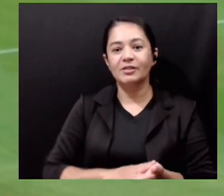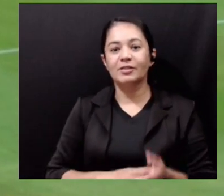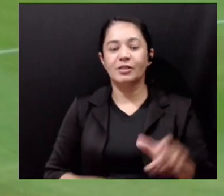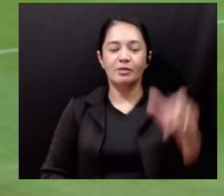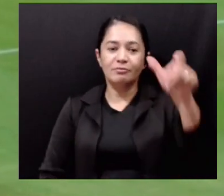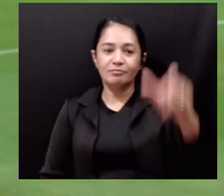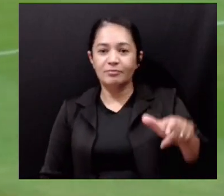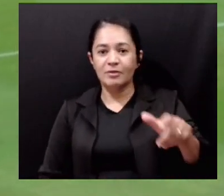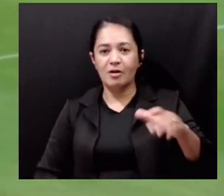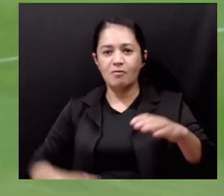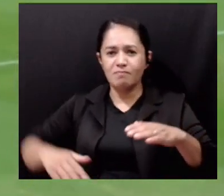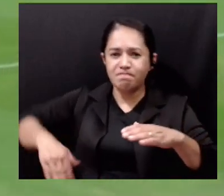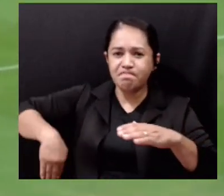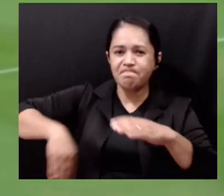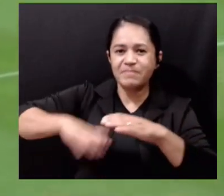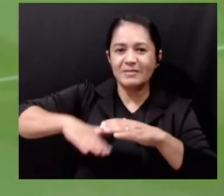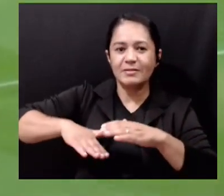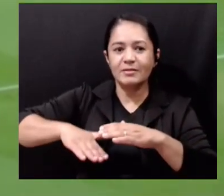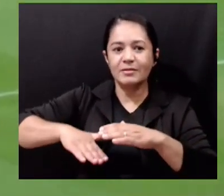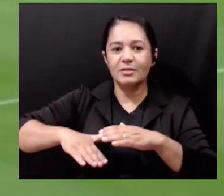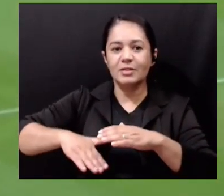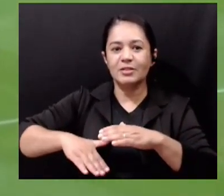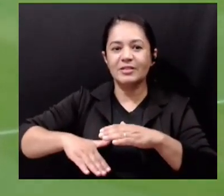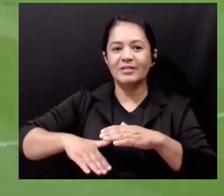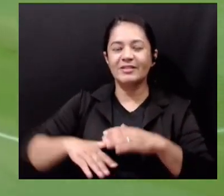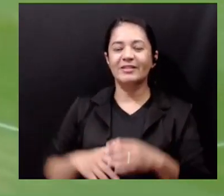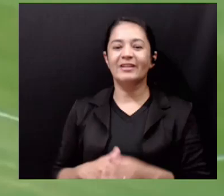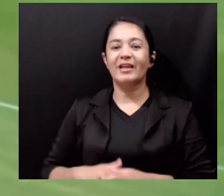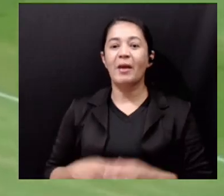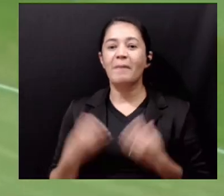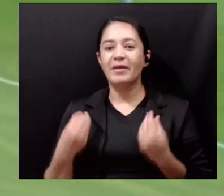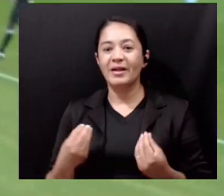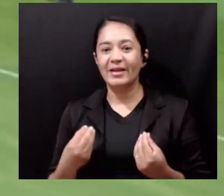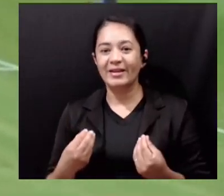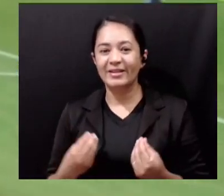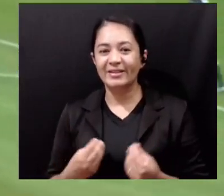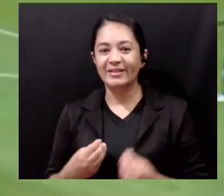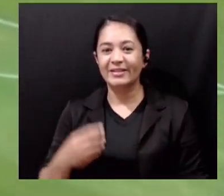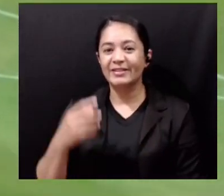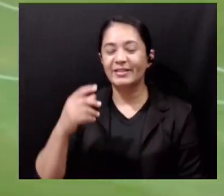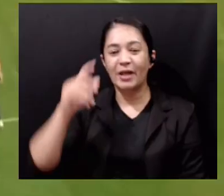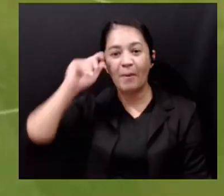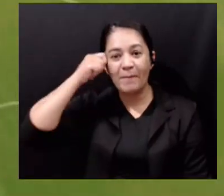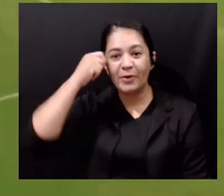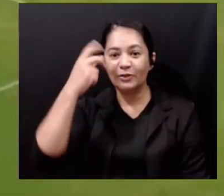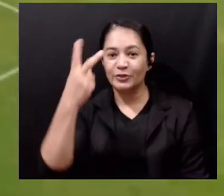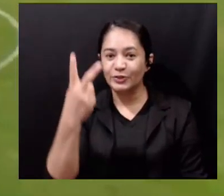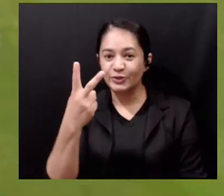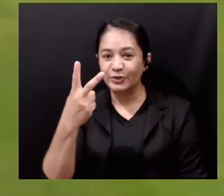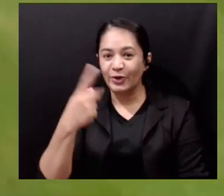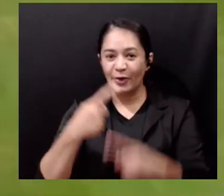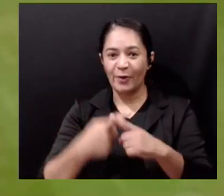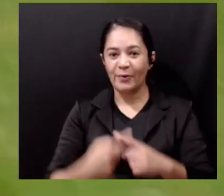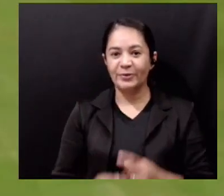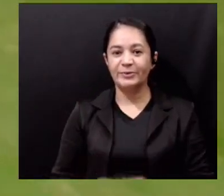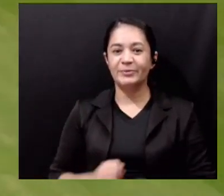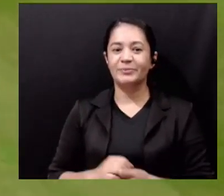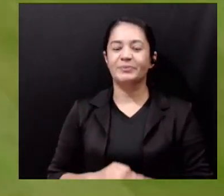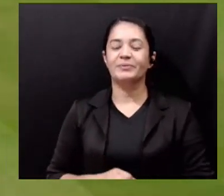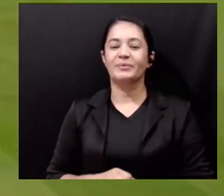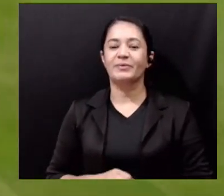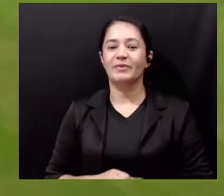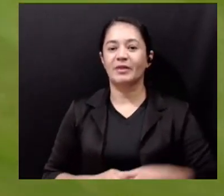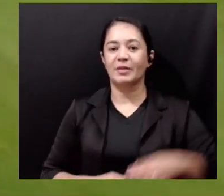e tirou do alcance do goleiro bugrino para fazer Ponte 2-0 antes do intervalo. Na segunda etapa, o Guarani